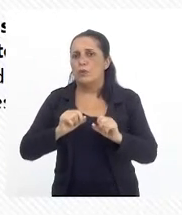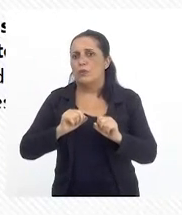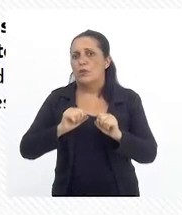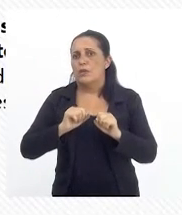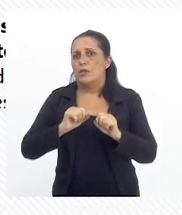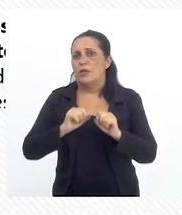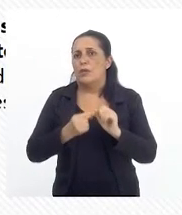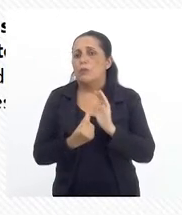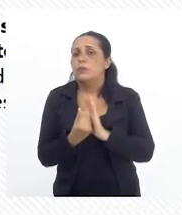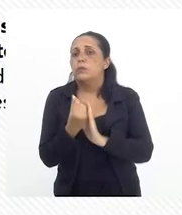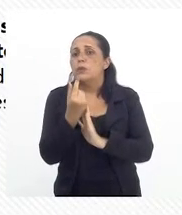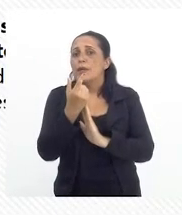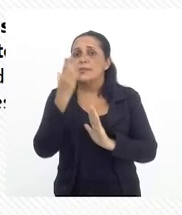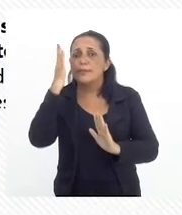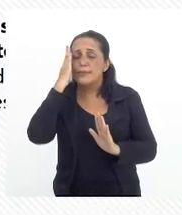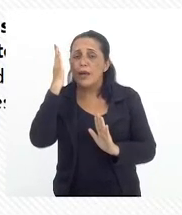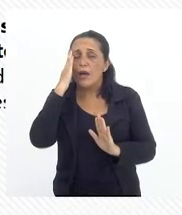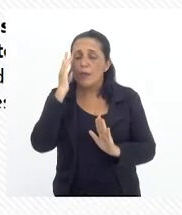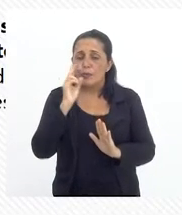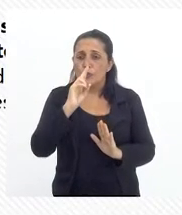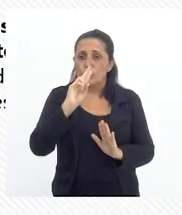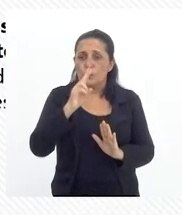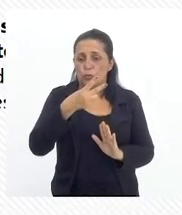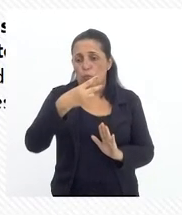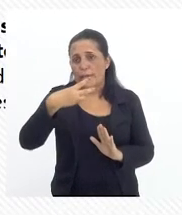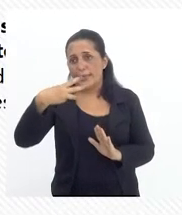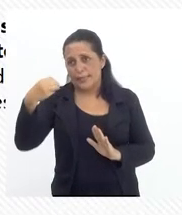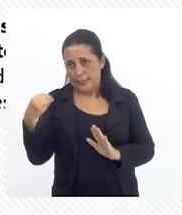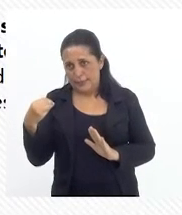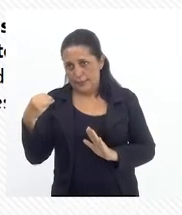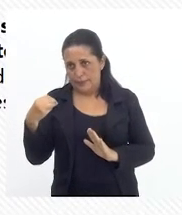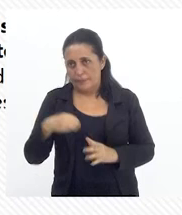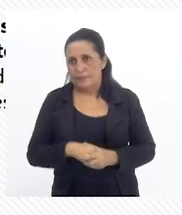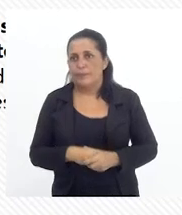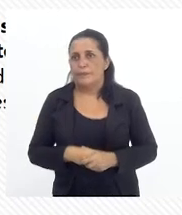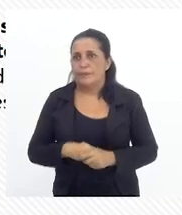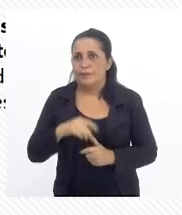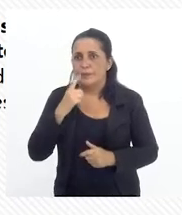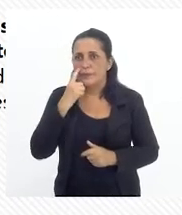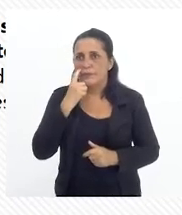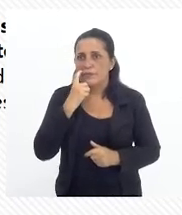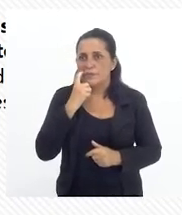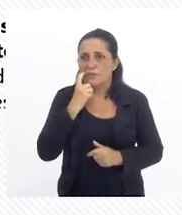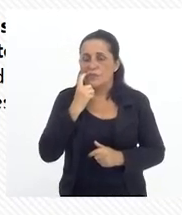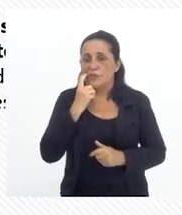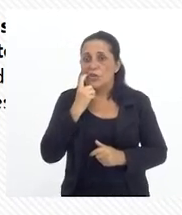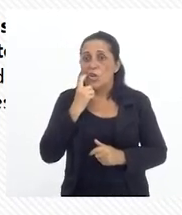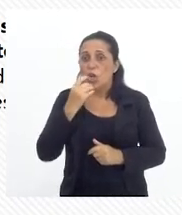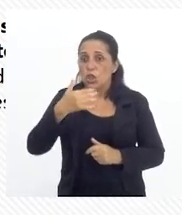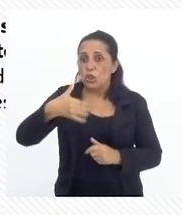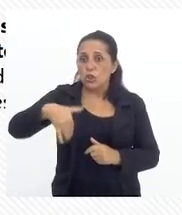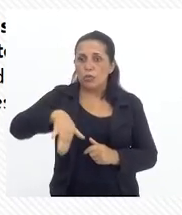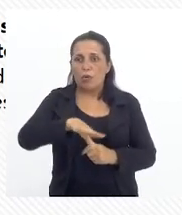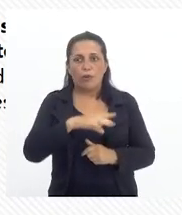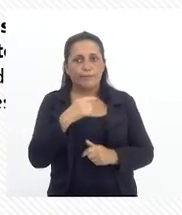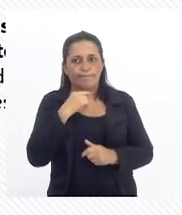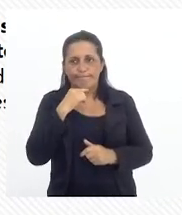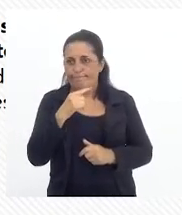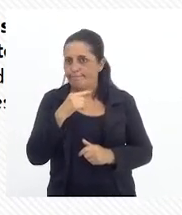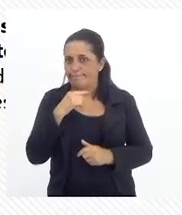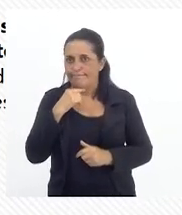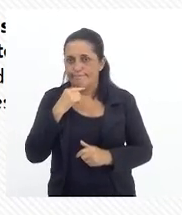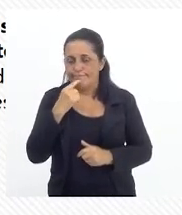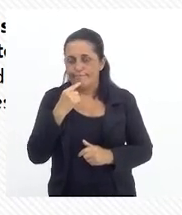realidade percebam que até 2030 né o nós não conseguimos